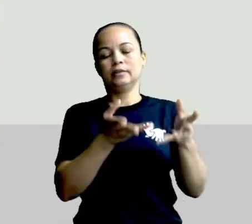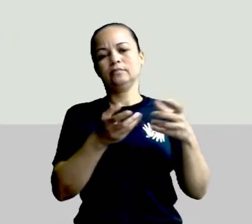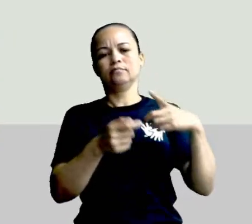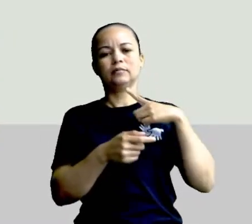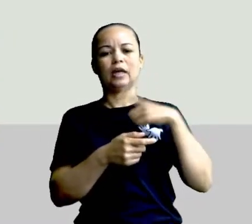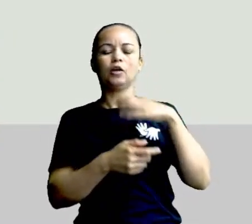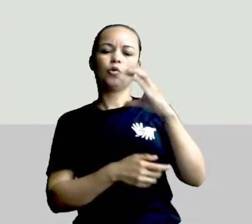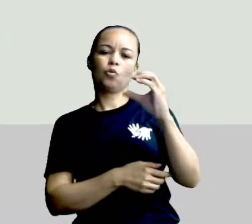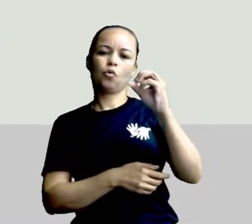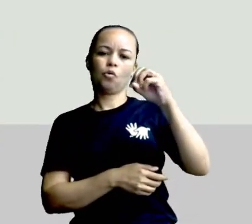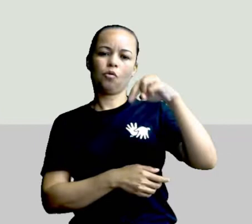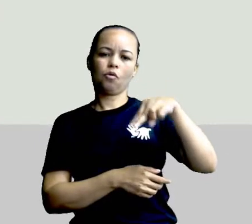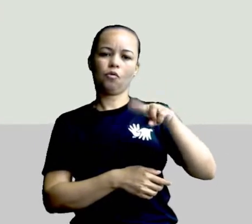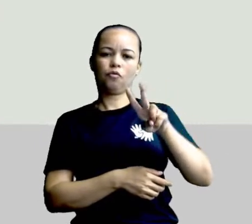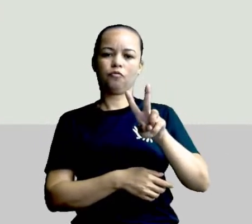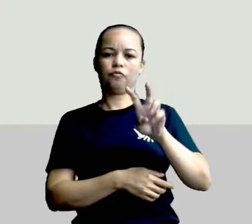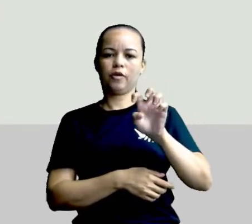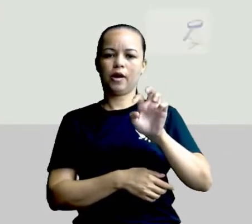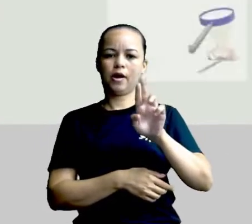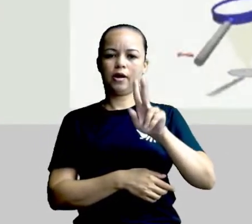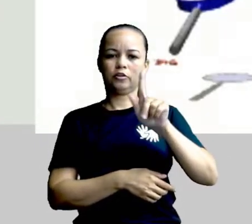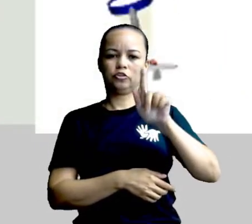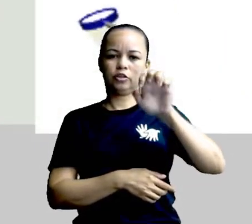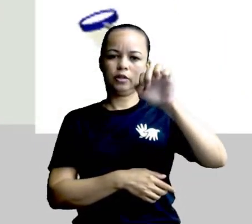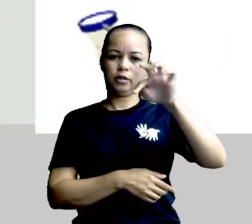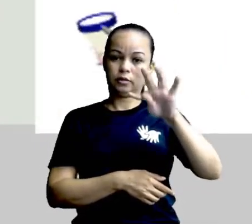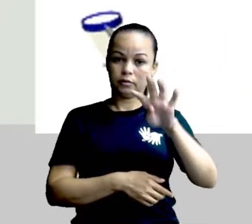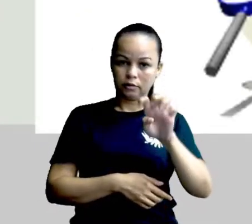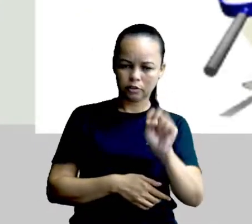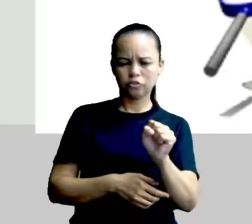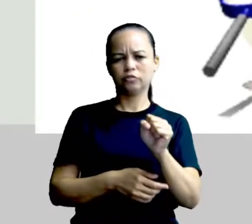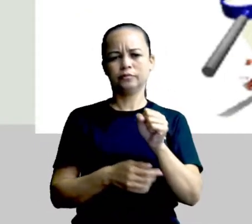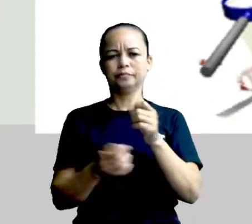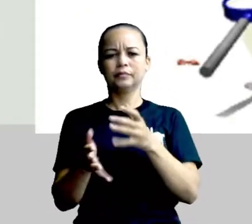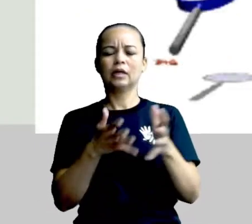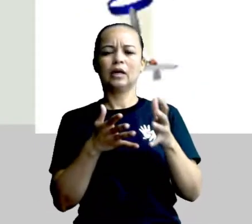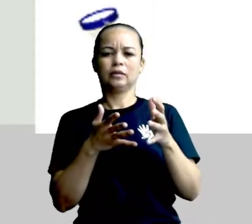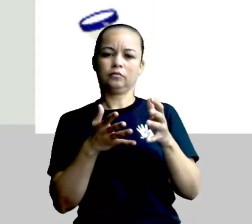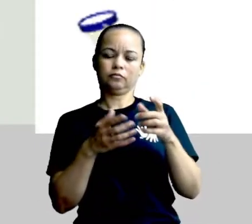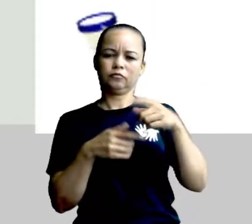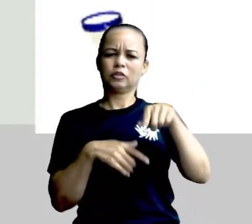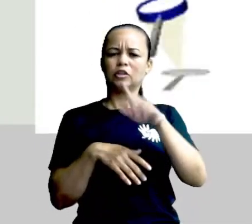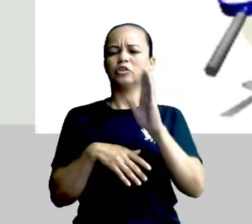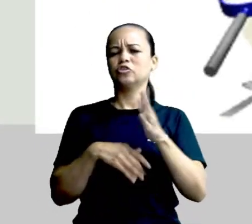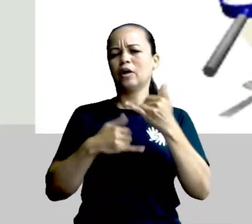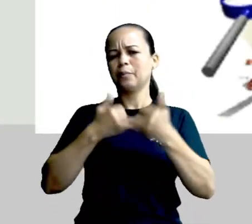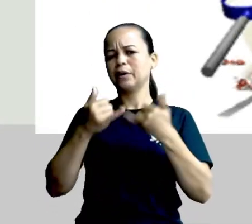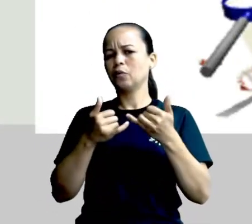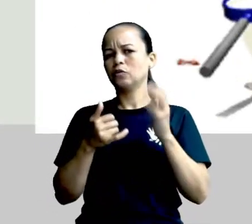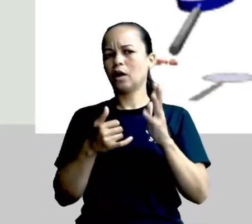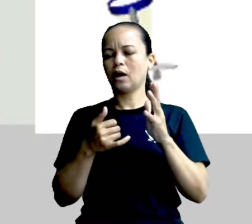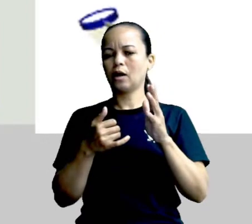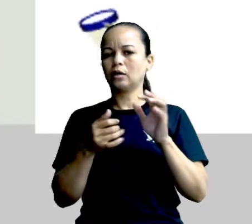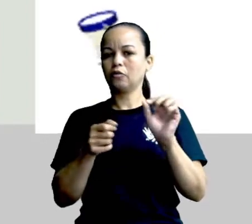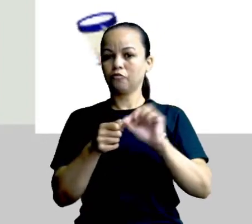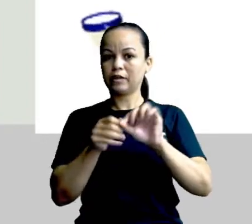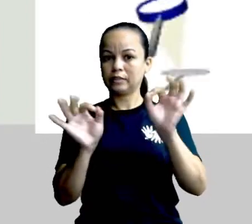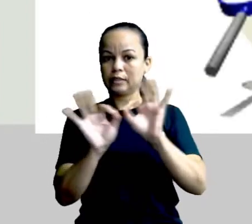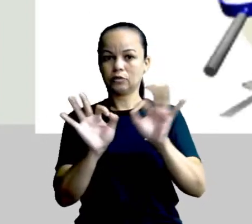E eu tenho convergente, que converge. Quem já brincou muito com, não façam isso, tá? Mas com